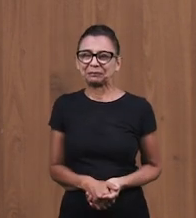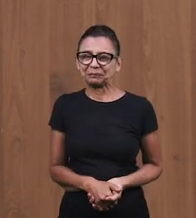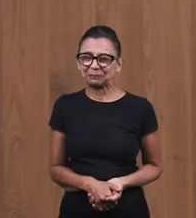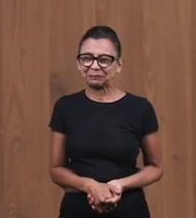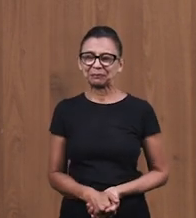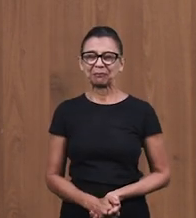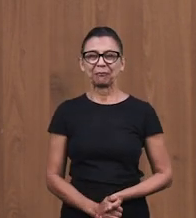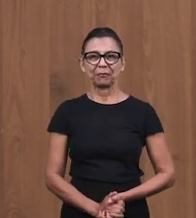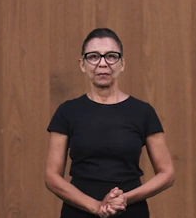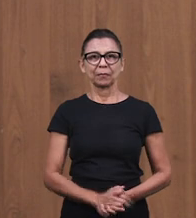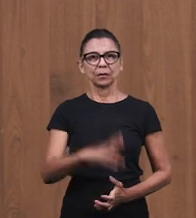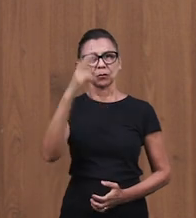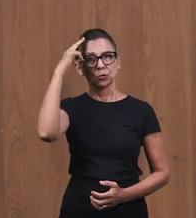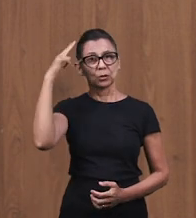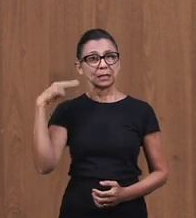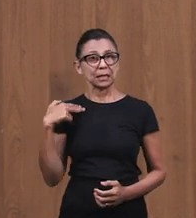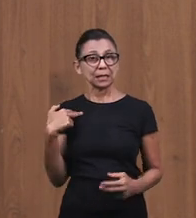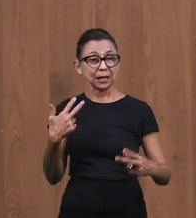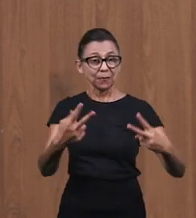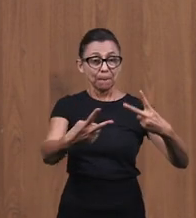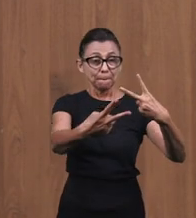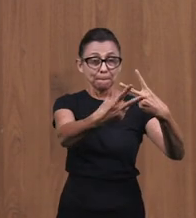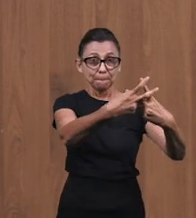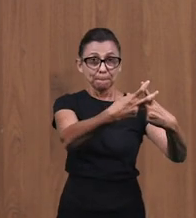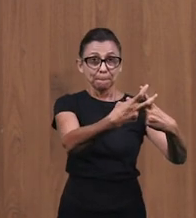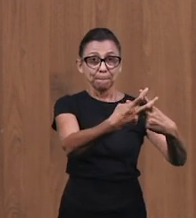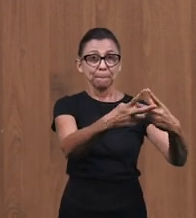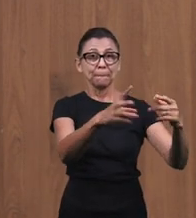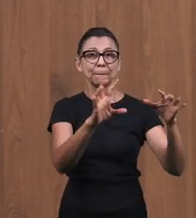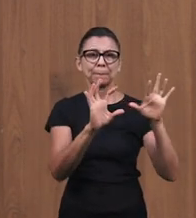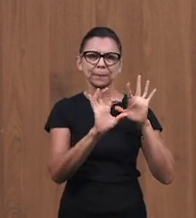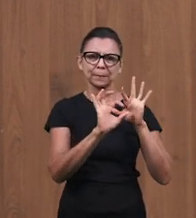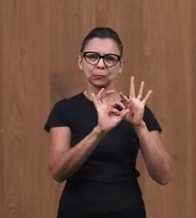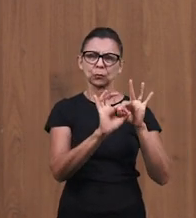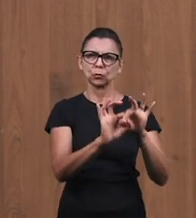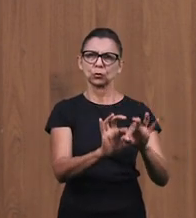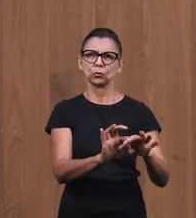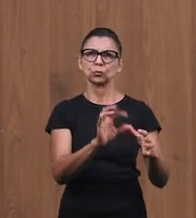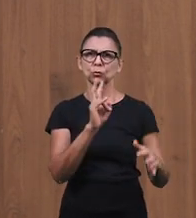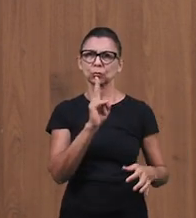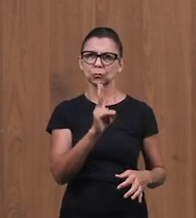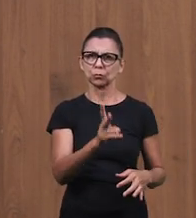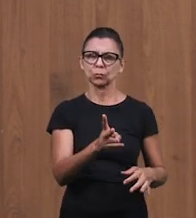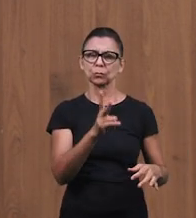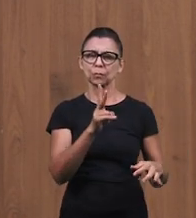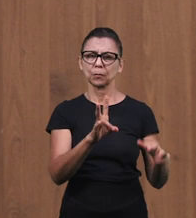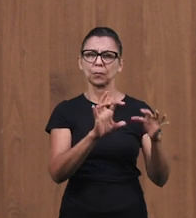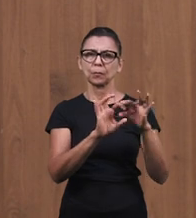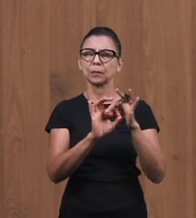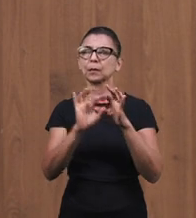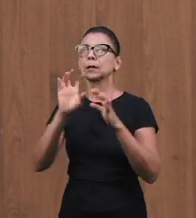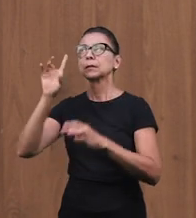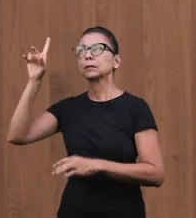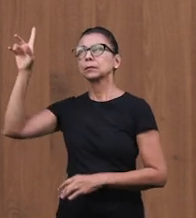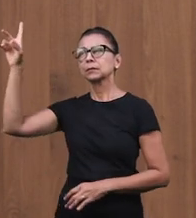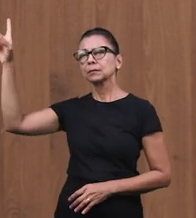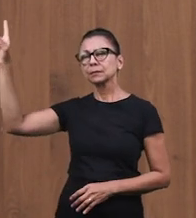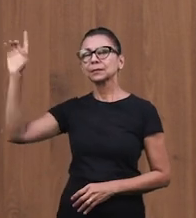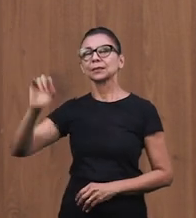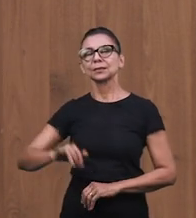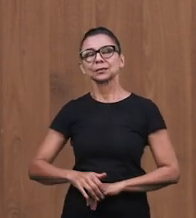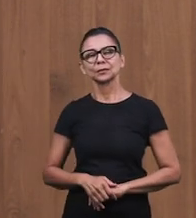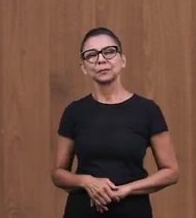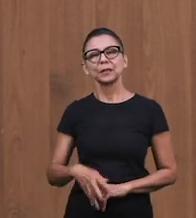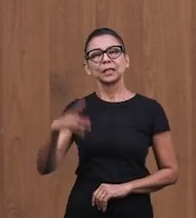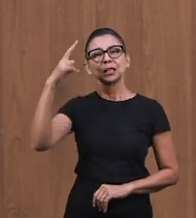a sua alma estava em comunhão com Deus. E Deus lhe revelou a interpretação